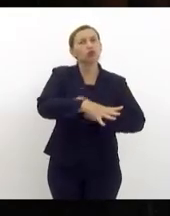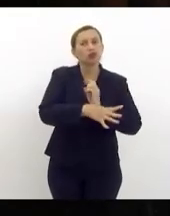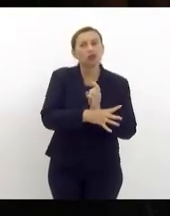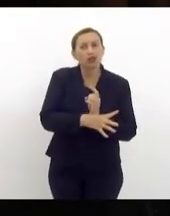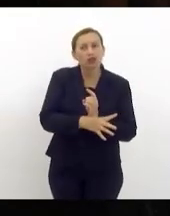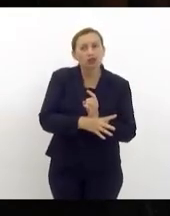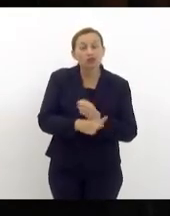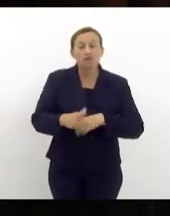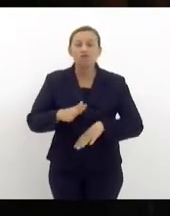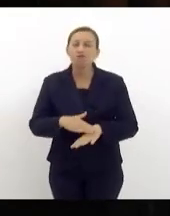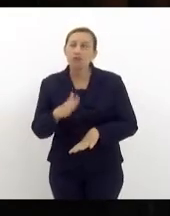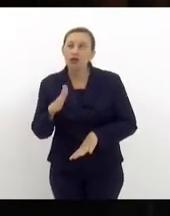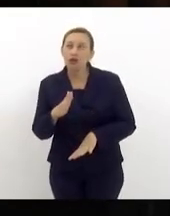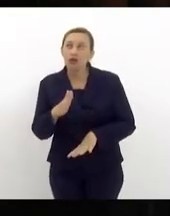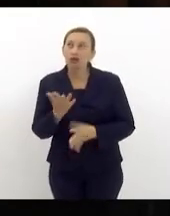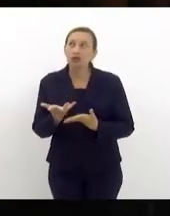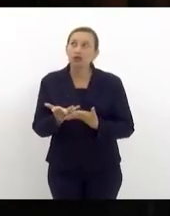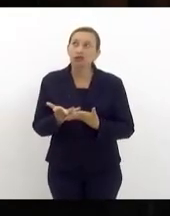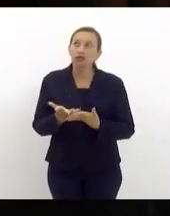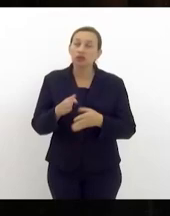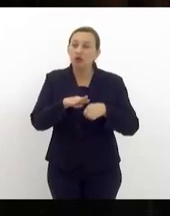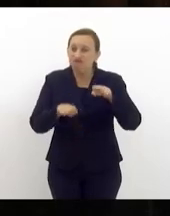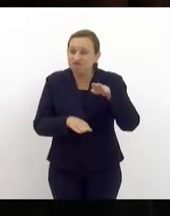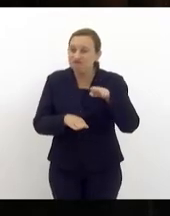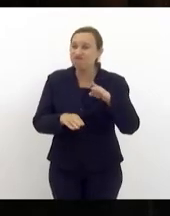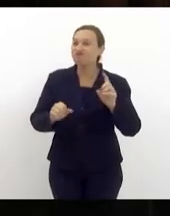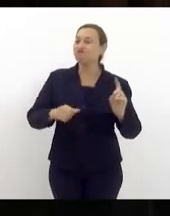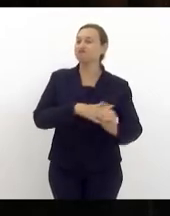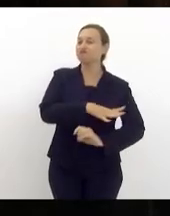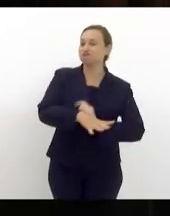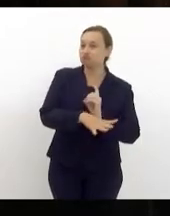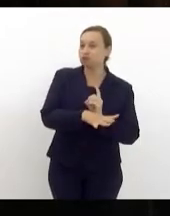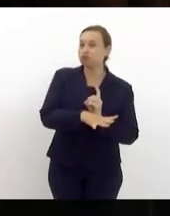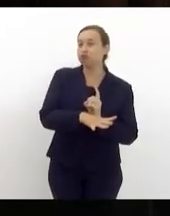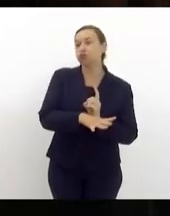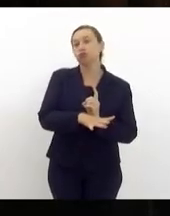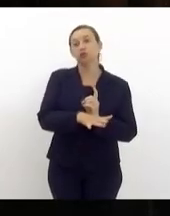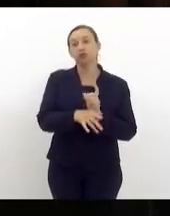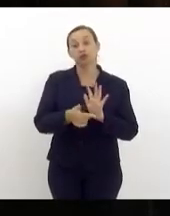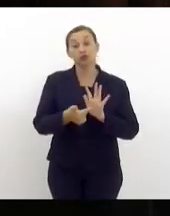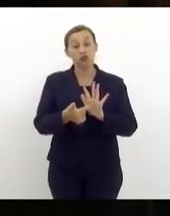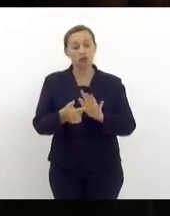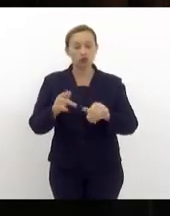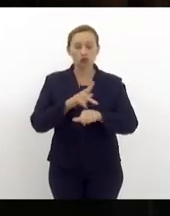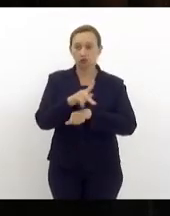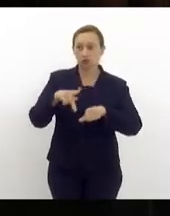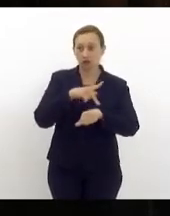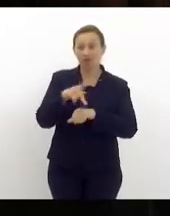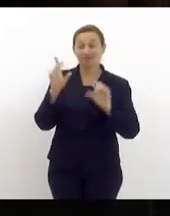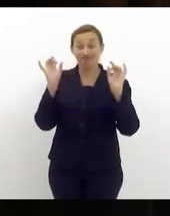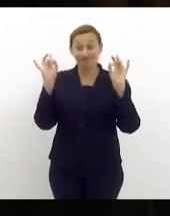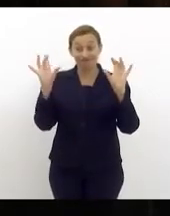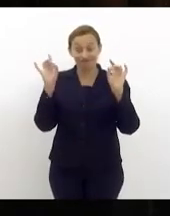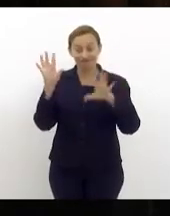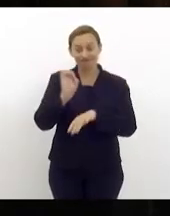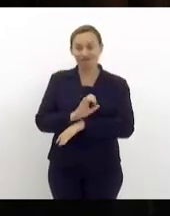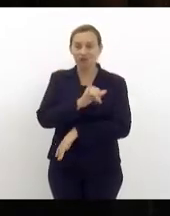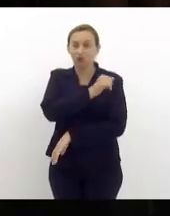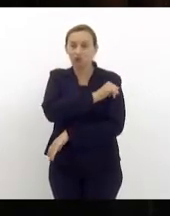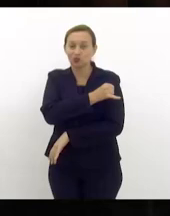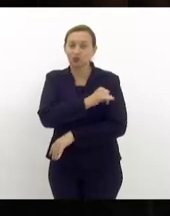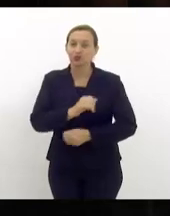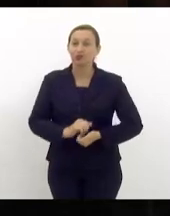e muito mais sobre essa desigualdade social que aporta o nosso país, em especial o Estado do Rio de